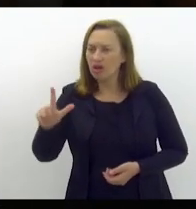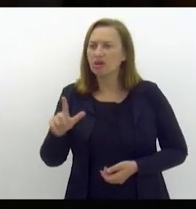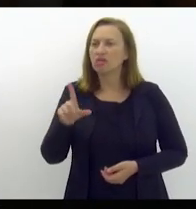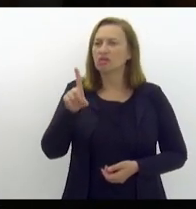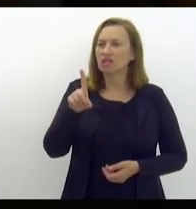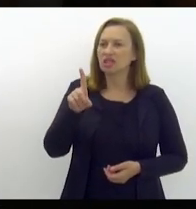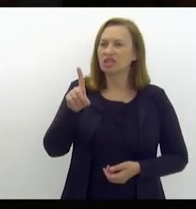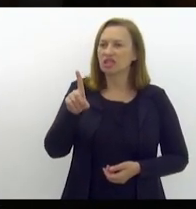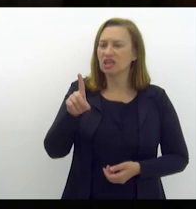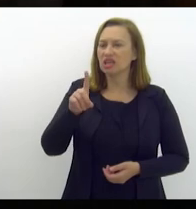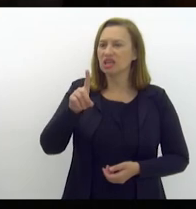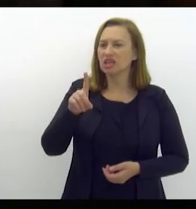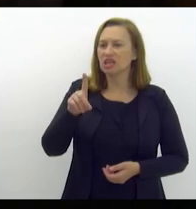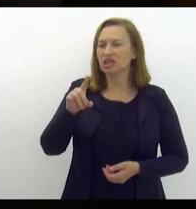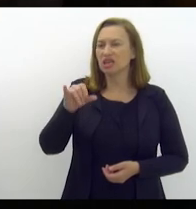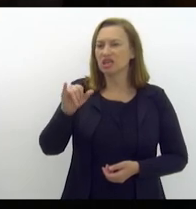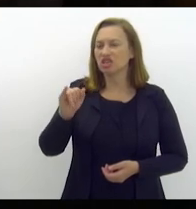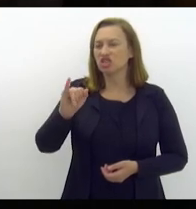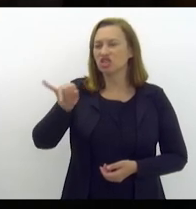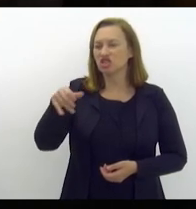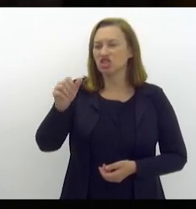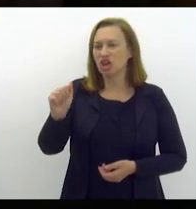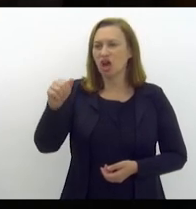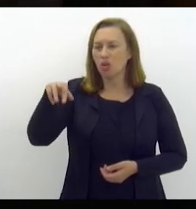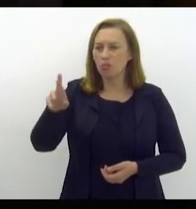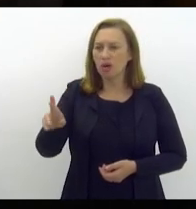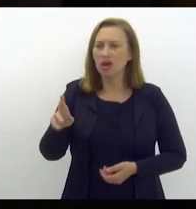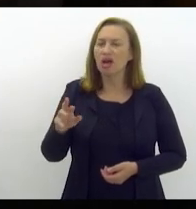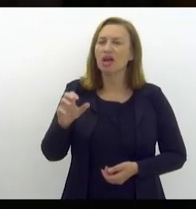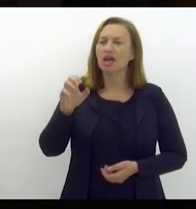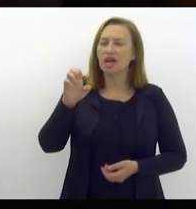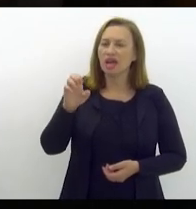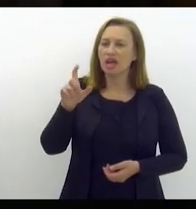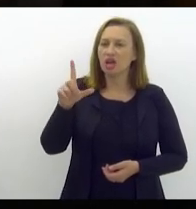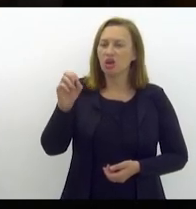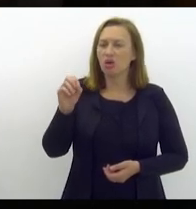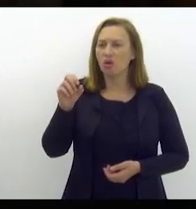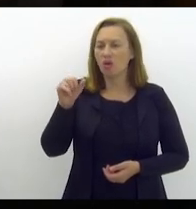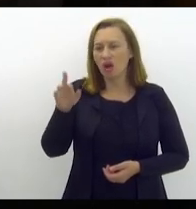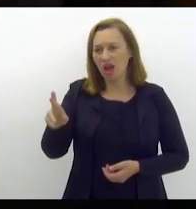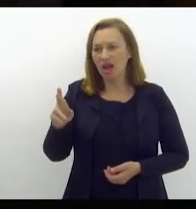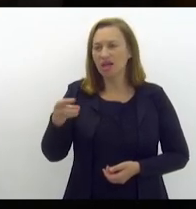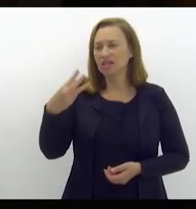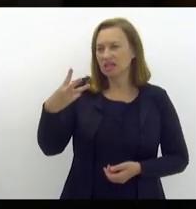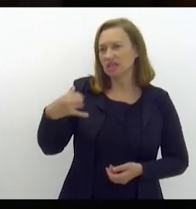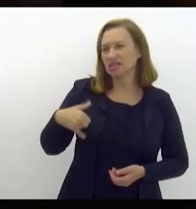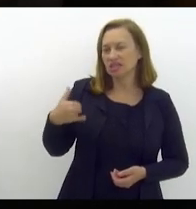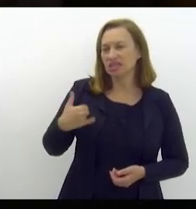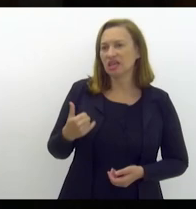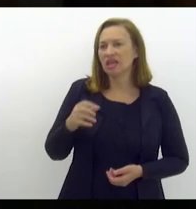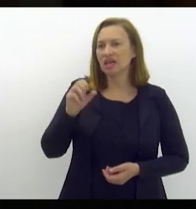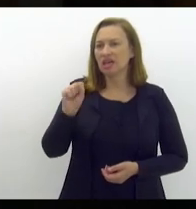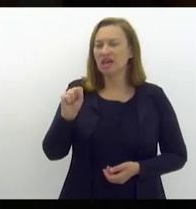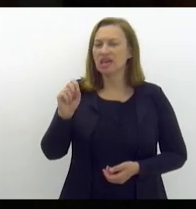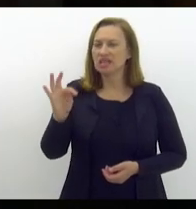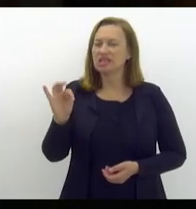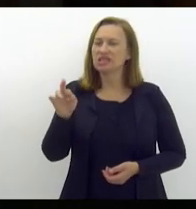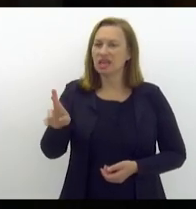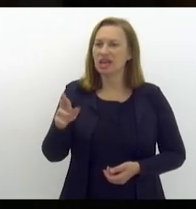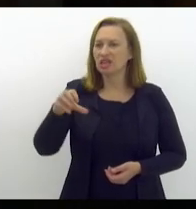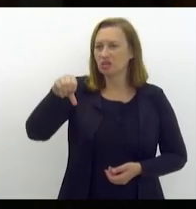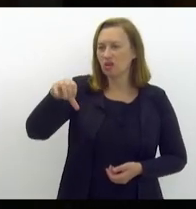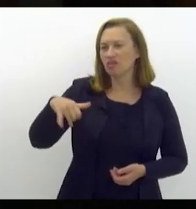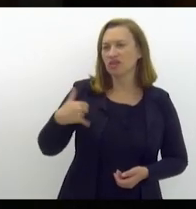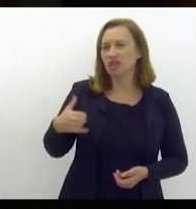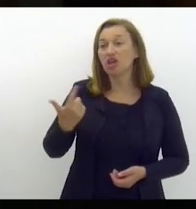anos, a pequena Eloá, de 5 anos, a Heloísa, de 3 anos, a Esther, de 9 anos,